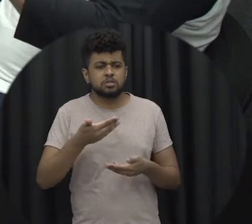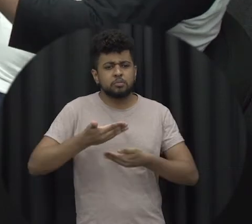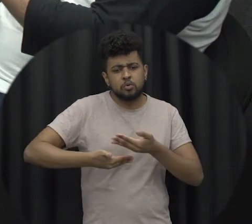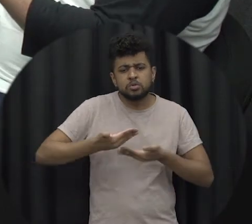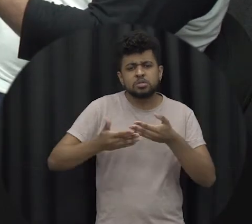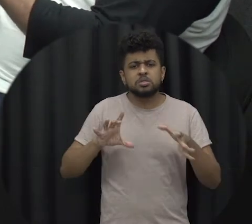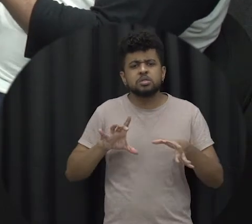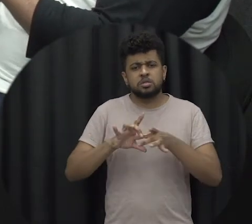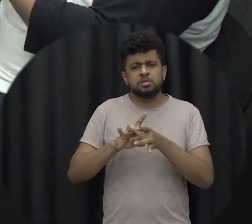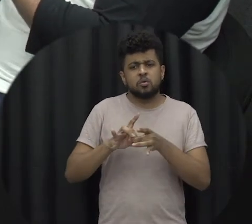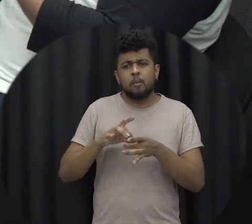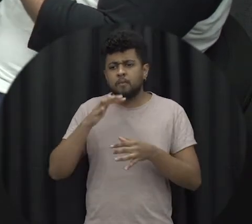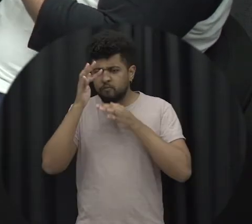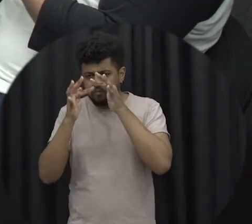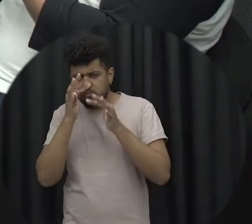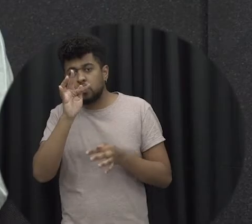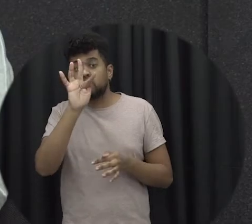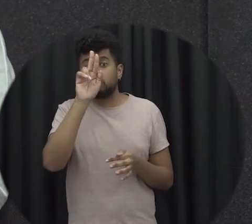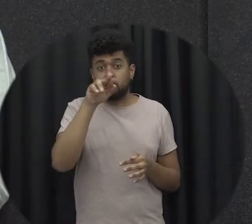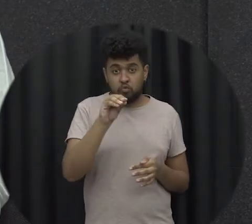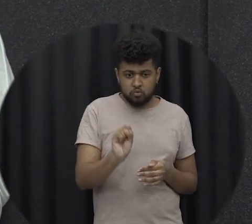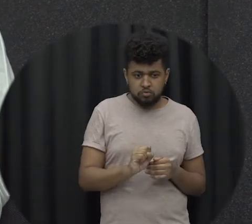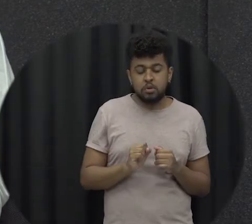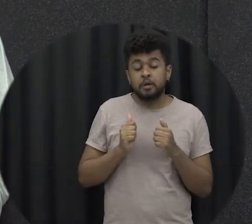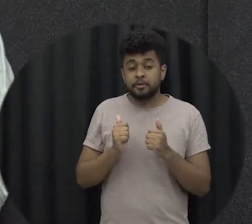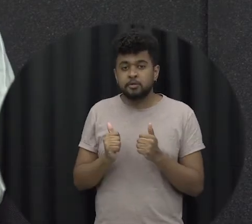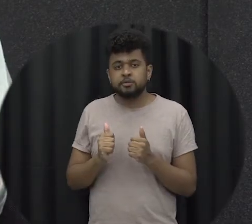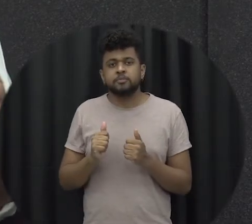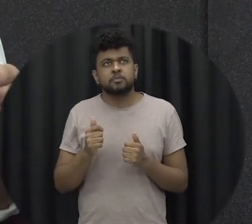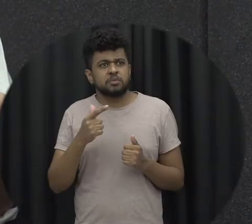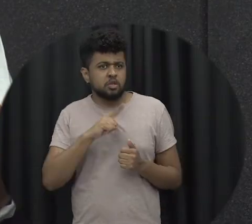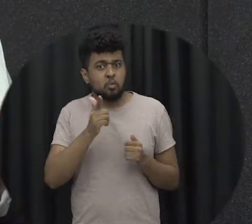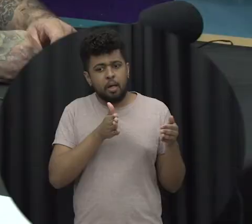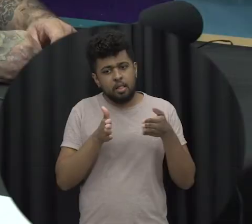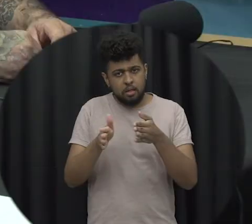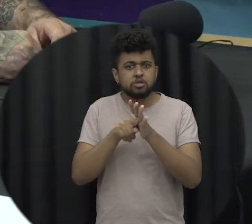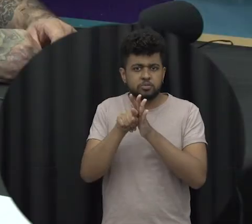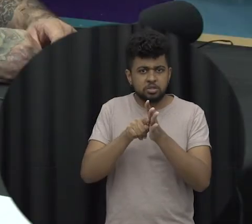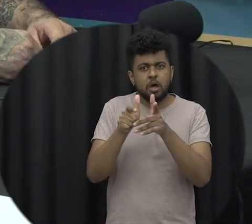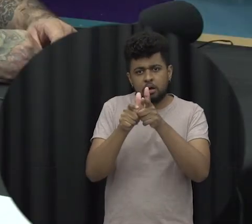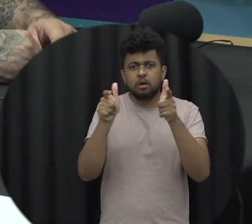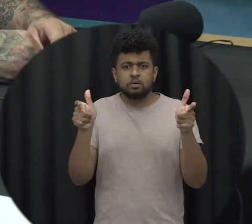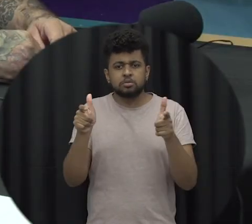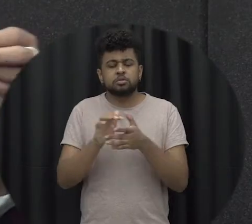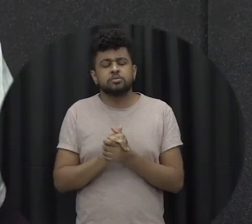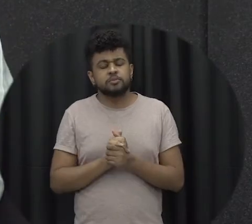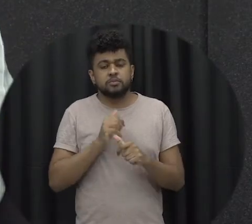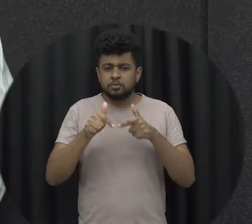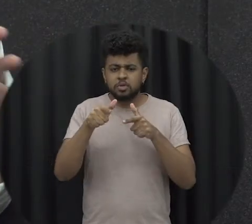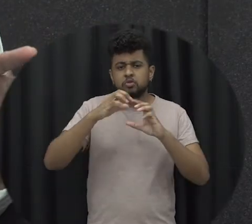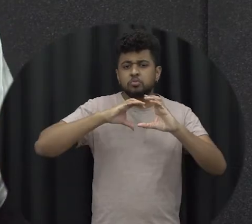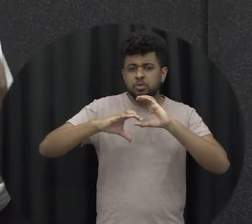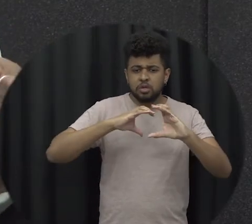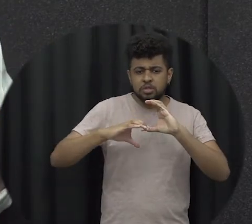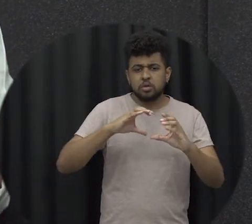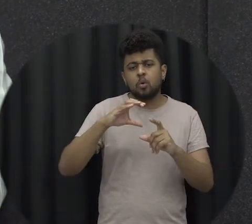dessa interligação entre plantas e fungos? Isso. Existe, já tem uma linha de pesquisa grande trabalhando com essa comunicação